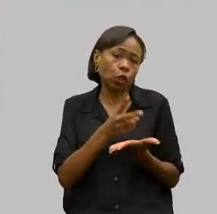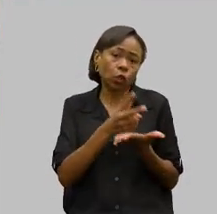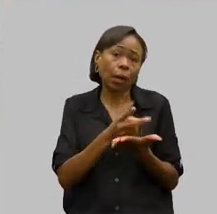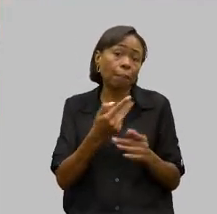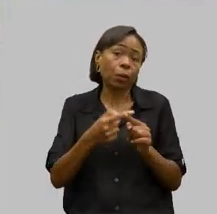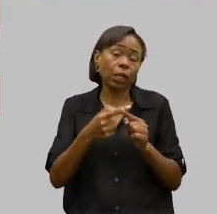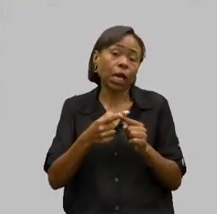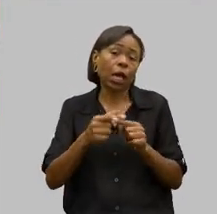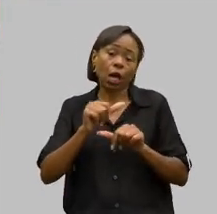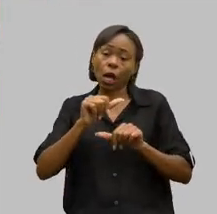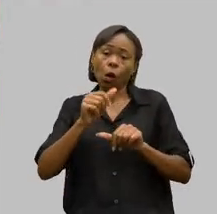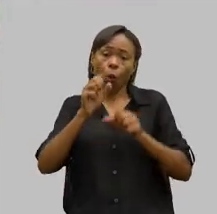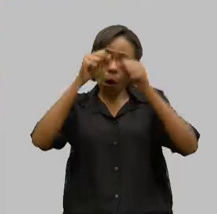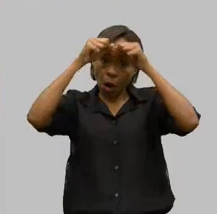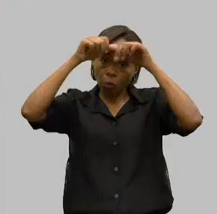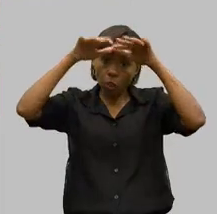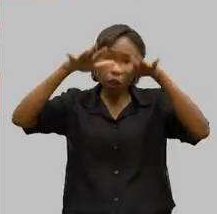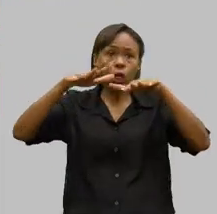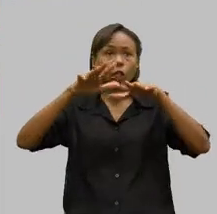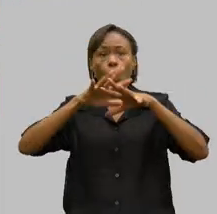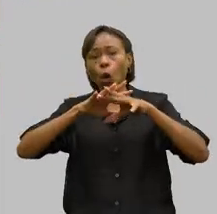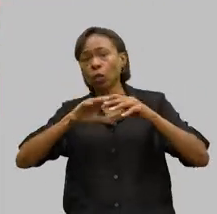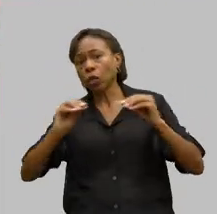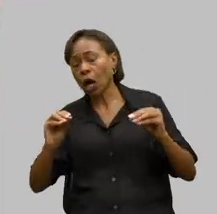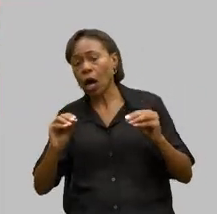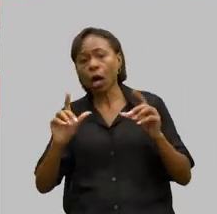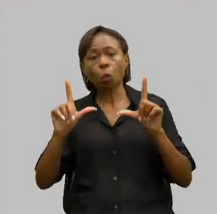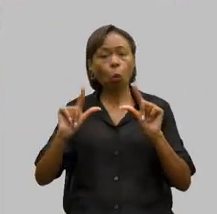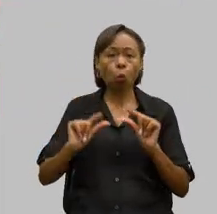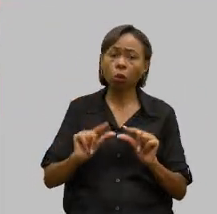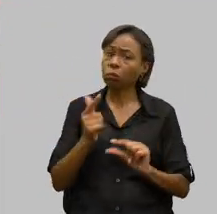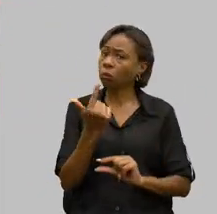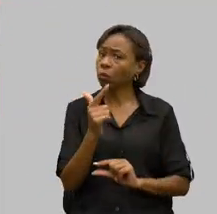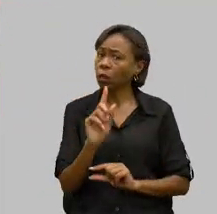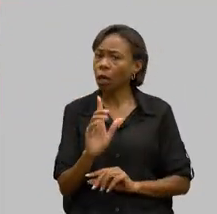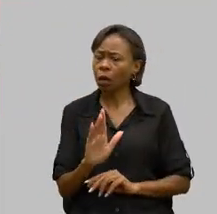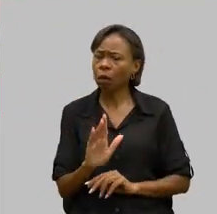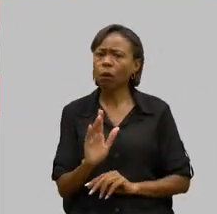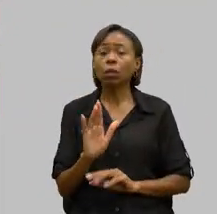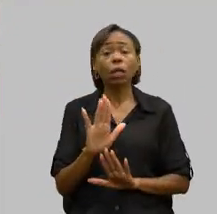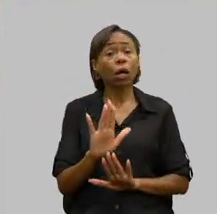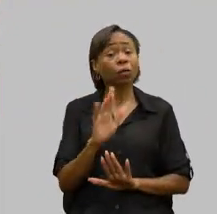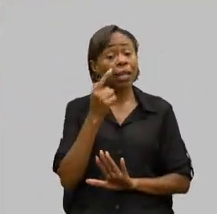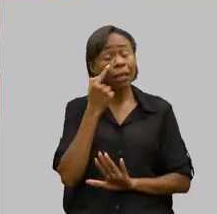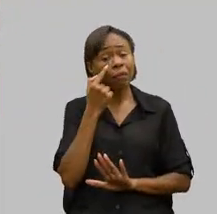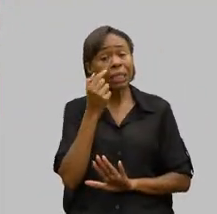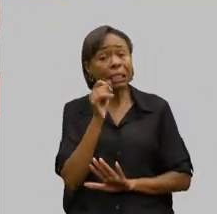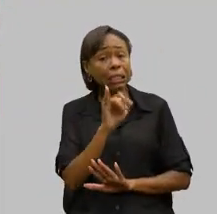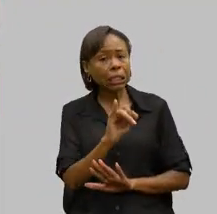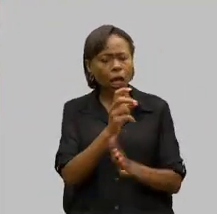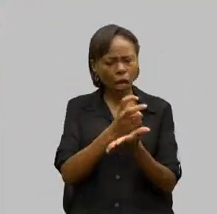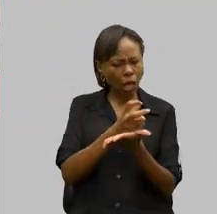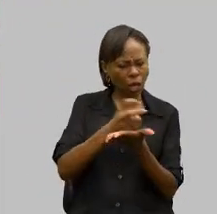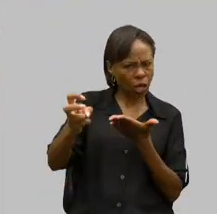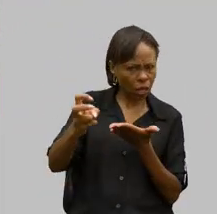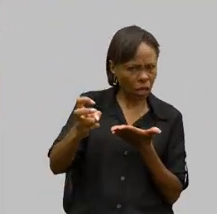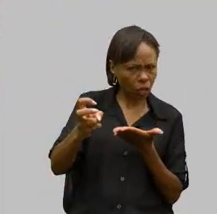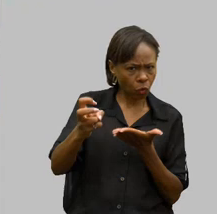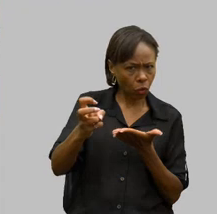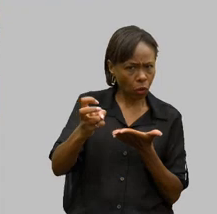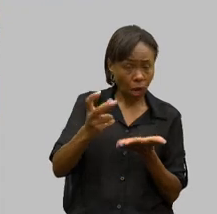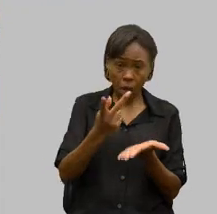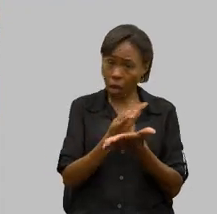do quadro de deficiências múltiplas. A gente tem que verificar se houve algum equívoco para retirada ou se foi concedido